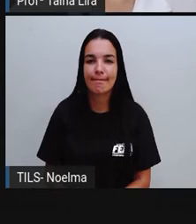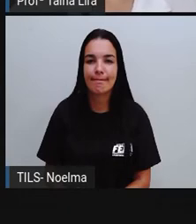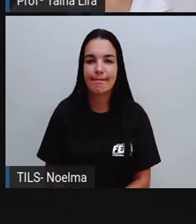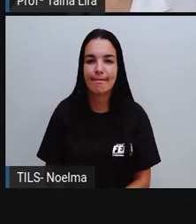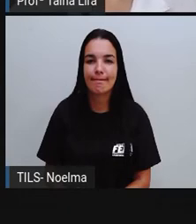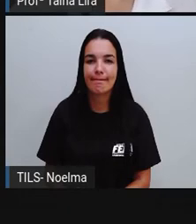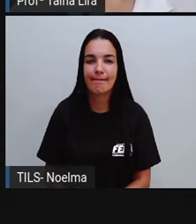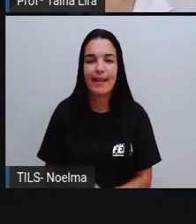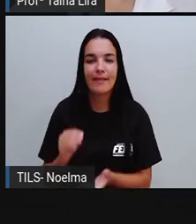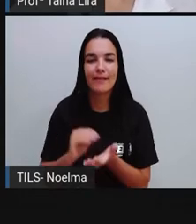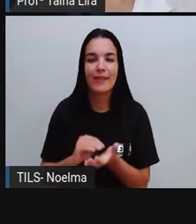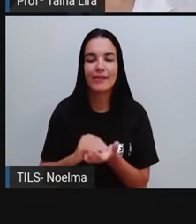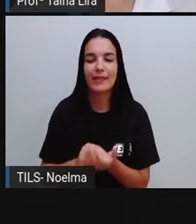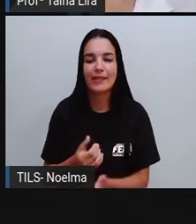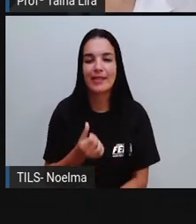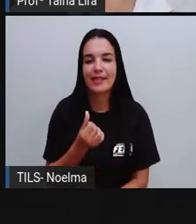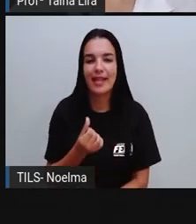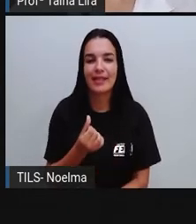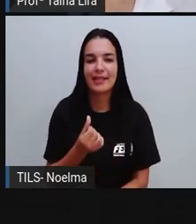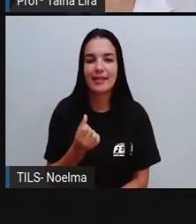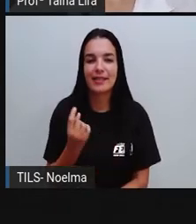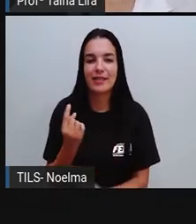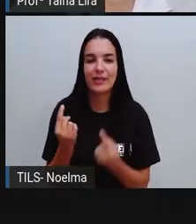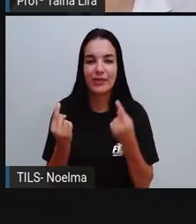Olha lá, faltando, ó,